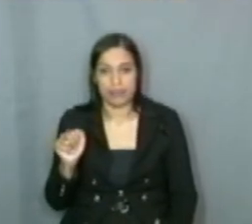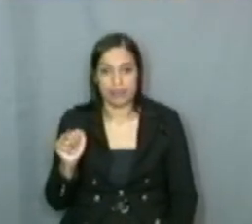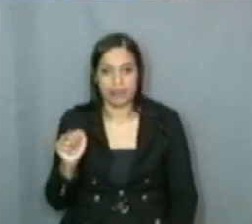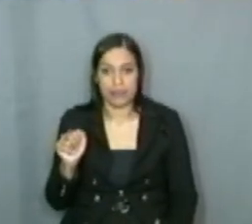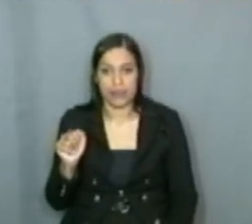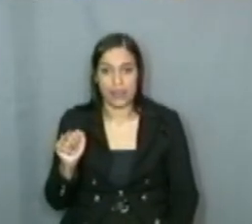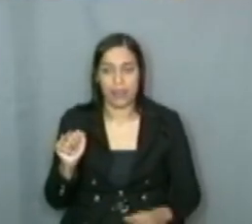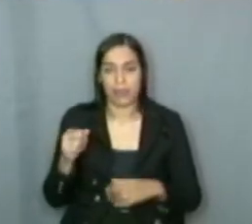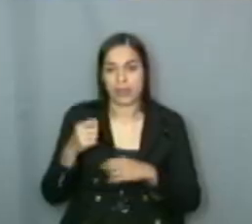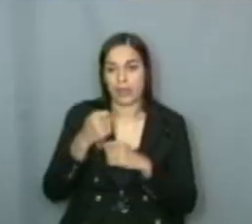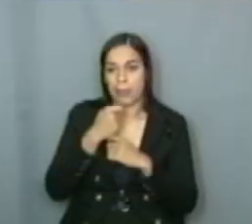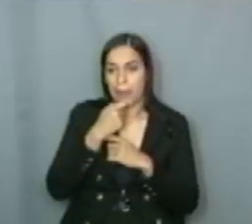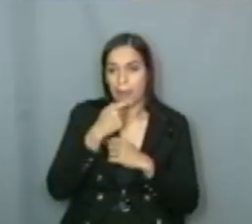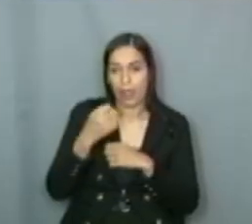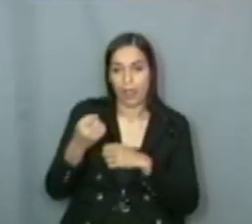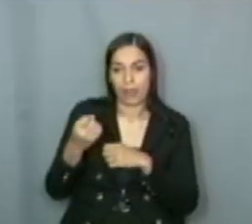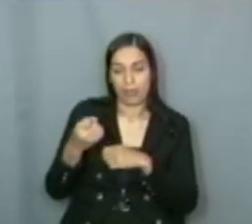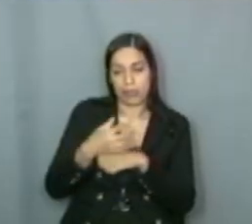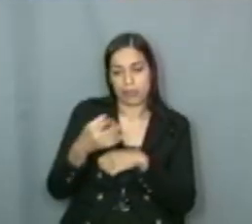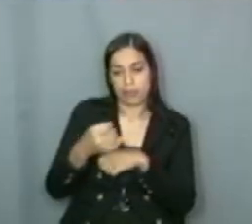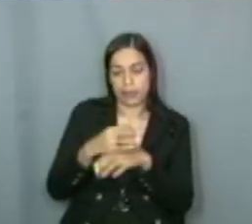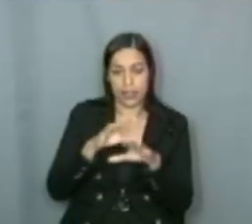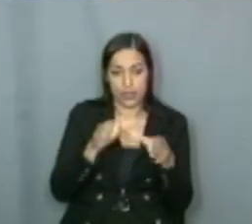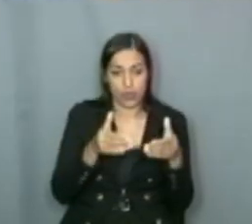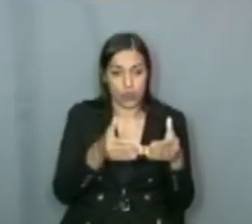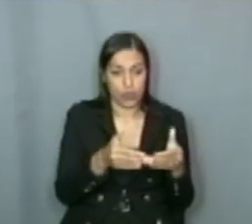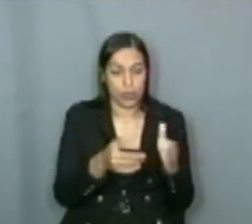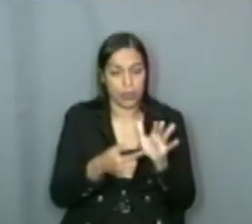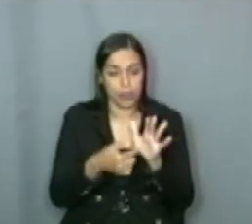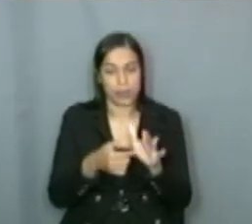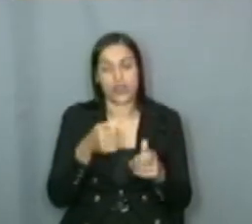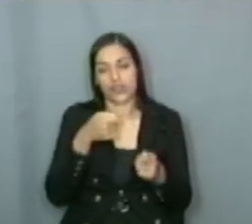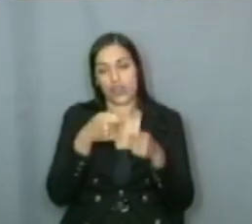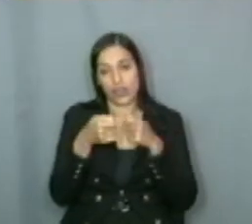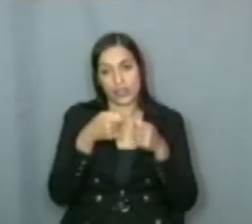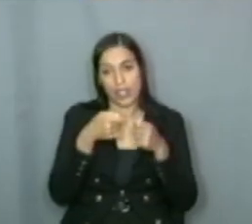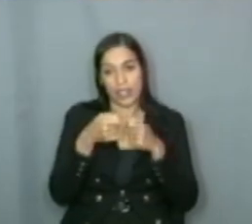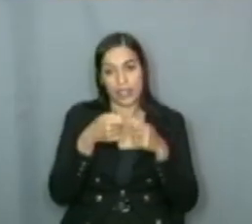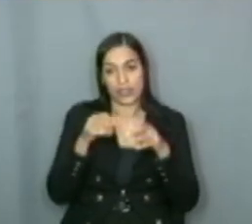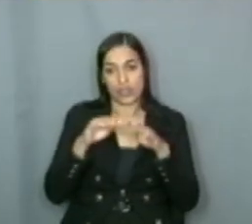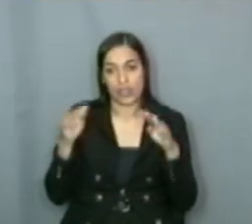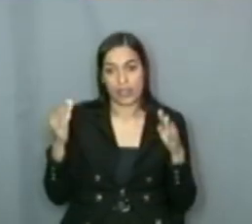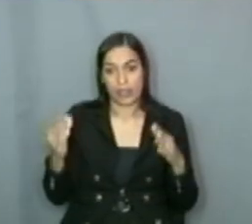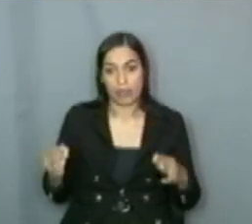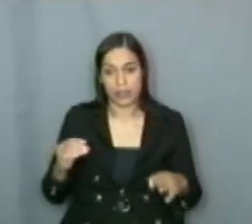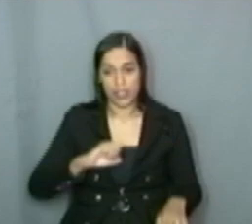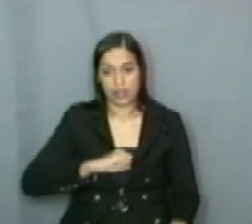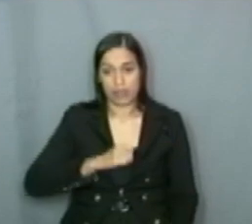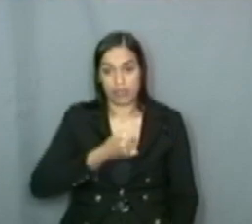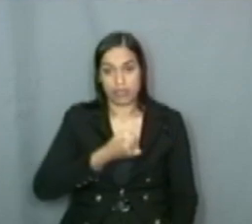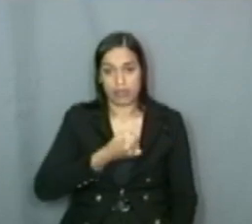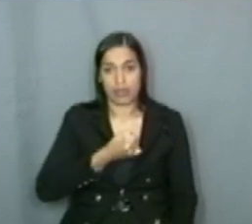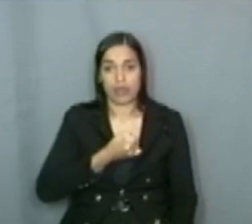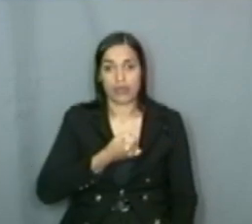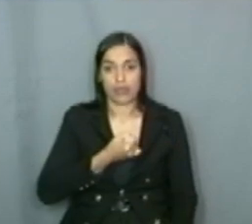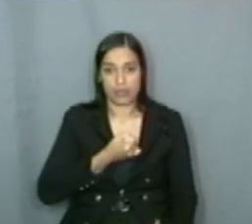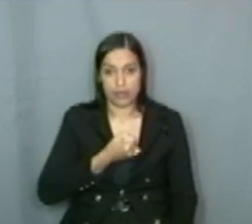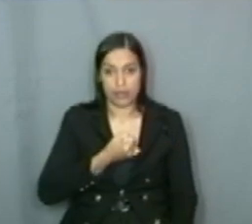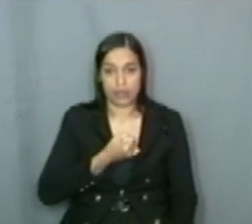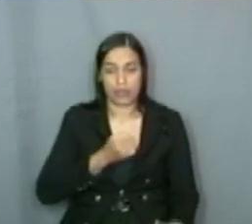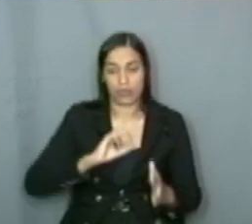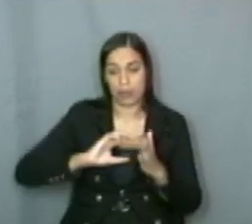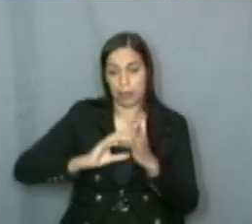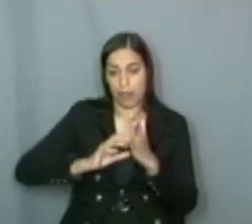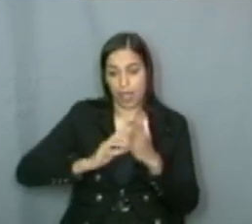mandando áudio em grupo, querendo expor jornalista e botar em gabinete do ódio, que ali tu entregasse que tinha gabinete do ódio no